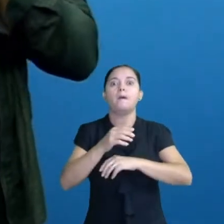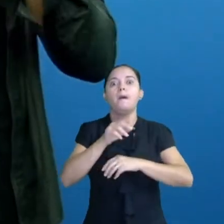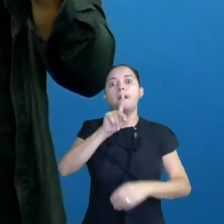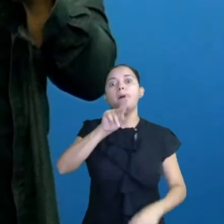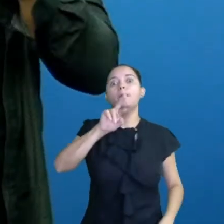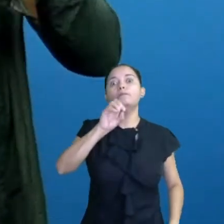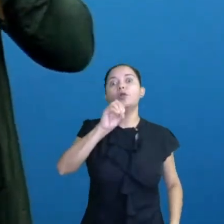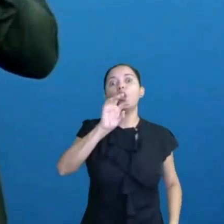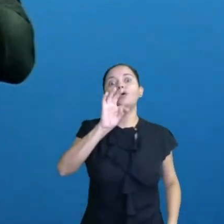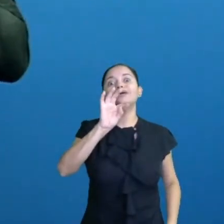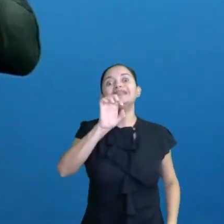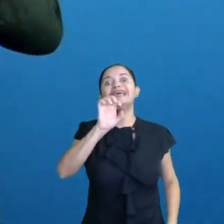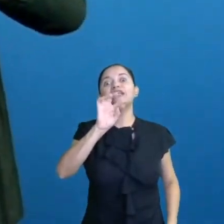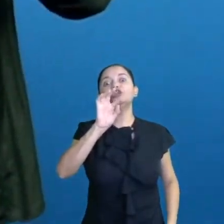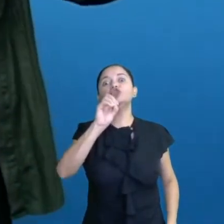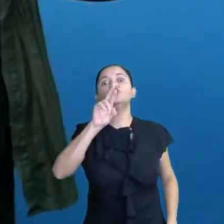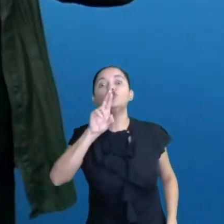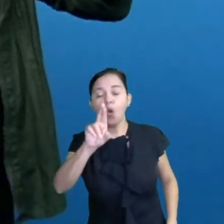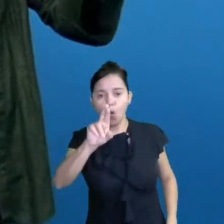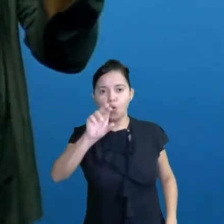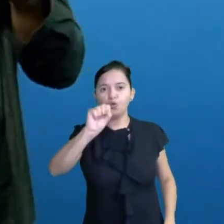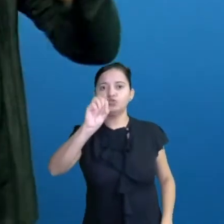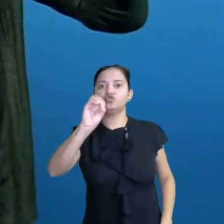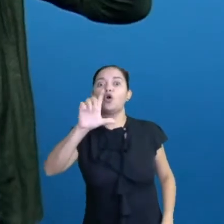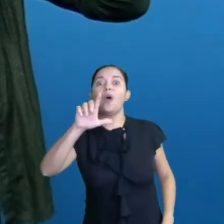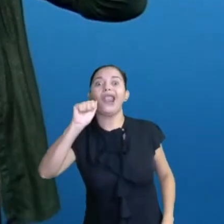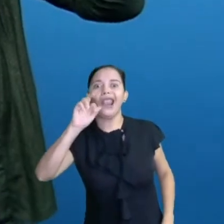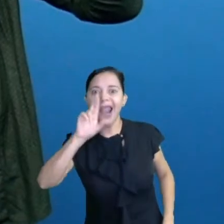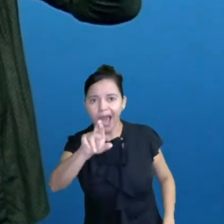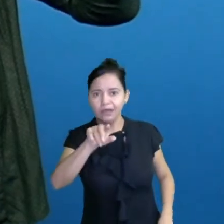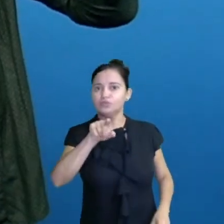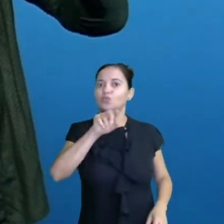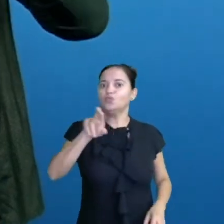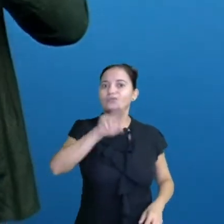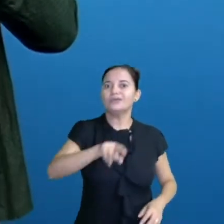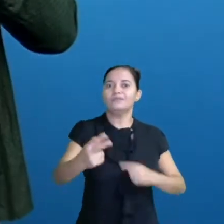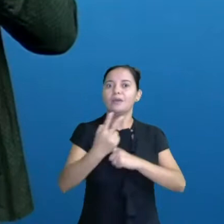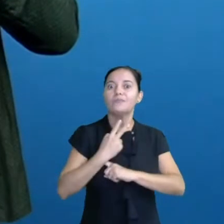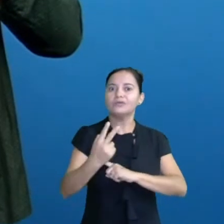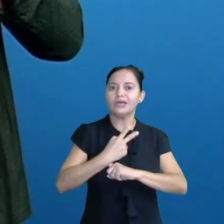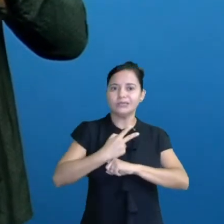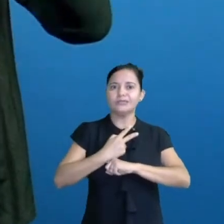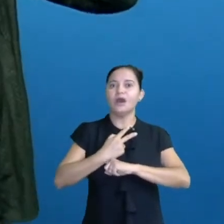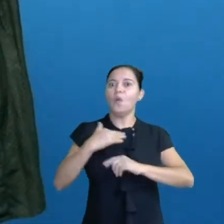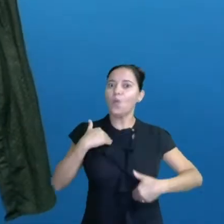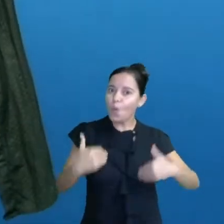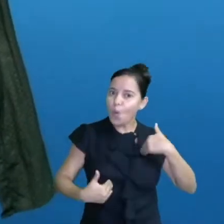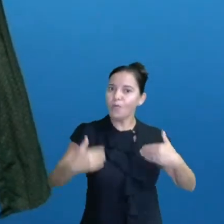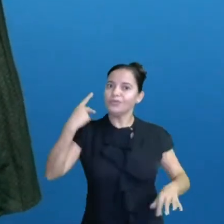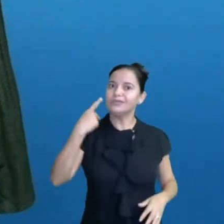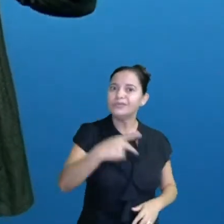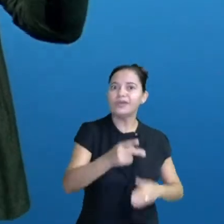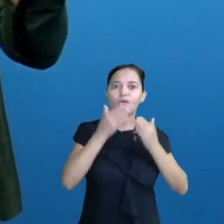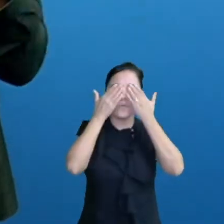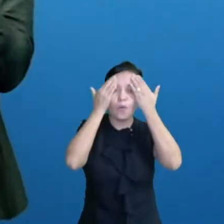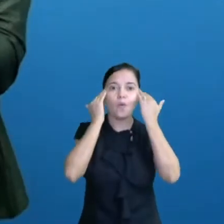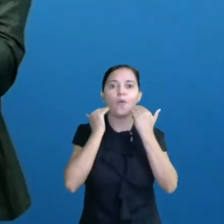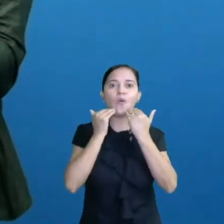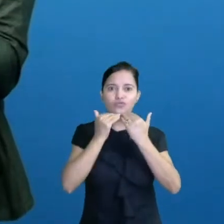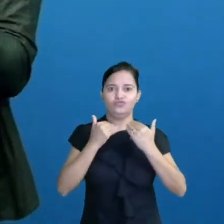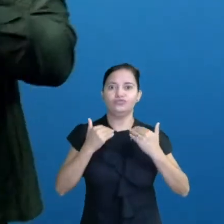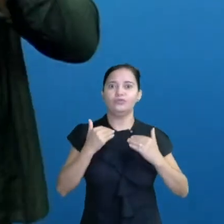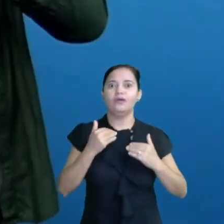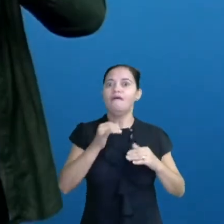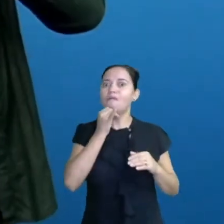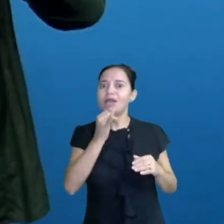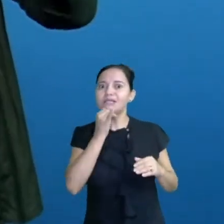importância dessa camada de ozônio. É como se fosse um protetor, entre aspas, é uma linguagem metafórica, um protetor solar do nosso